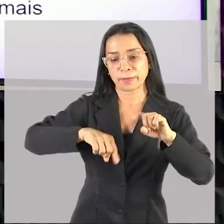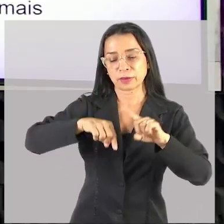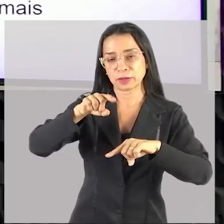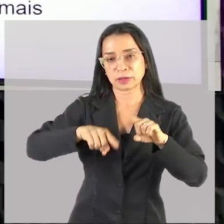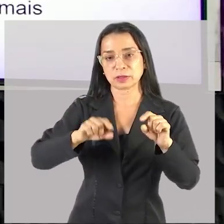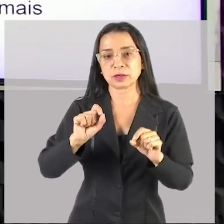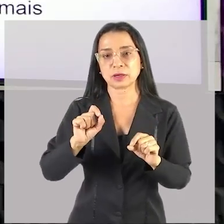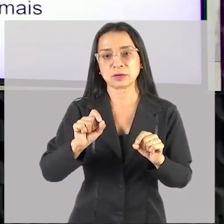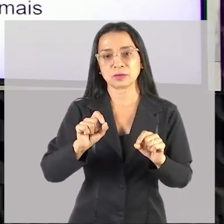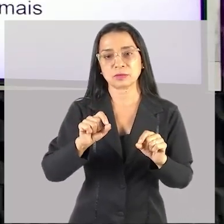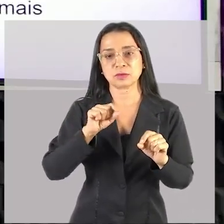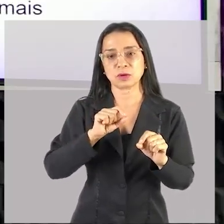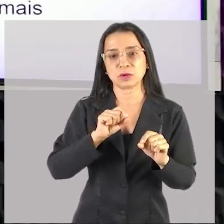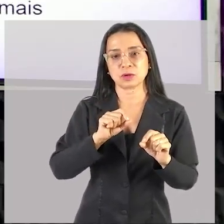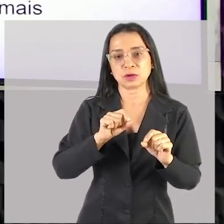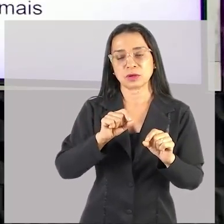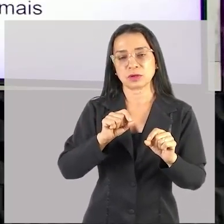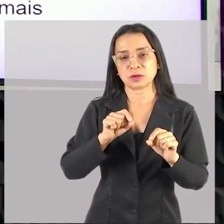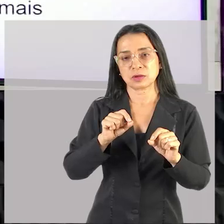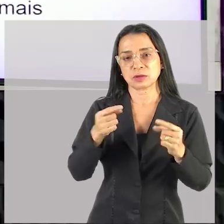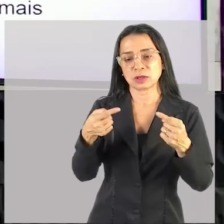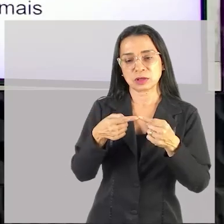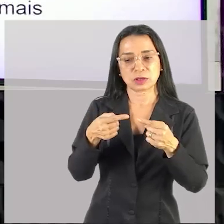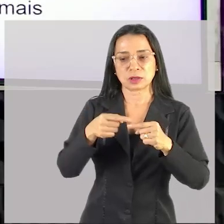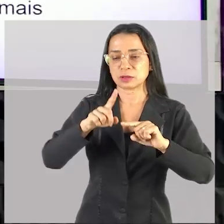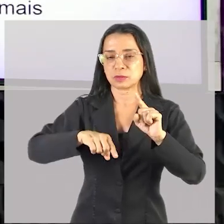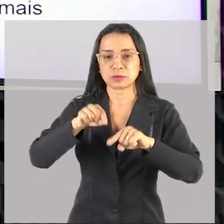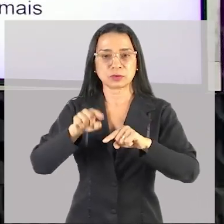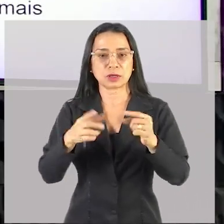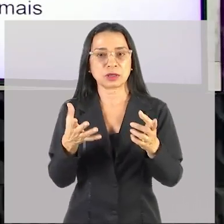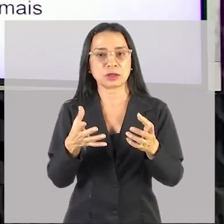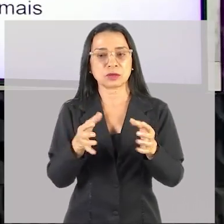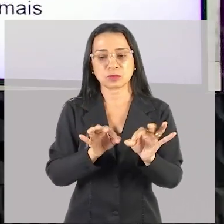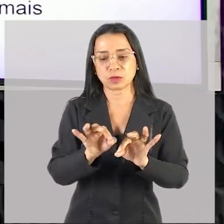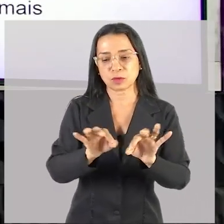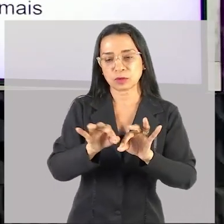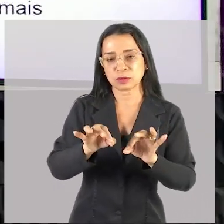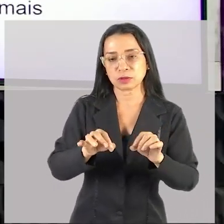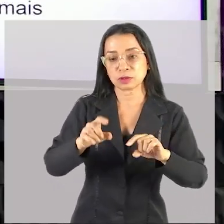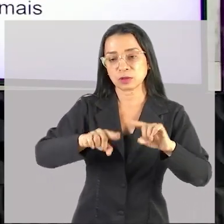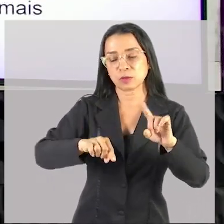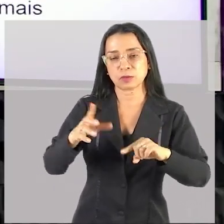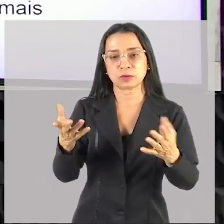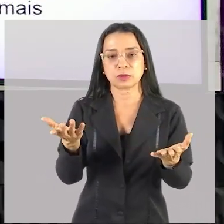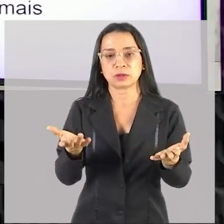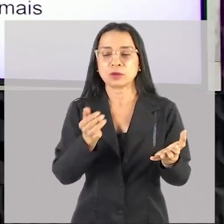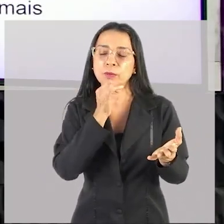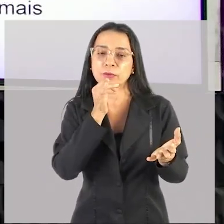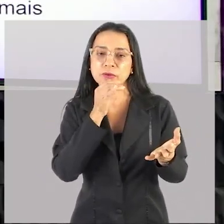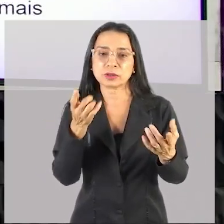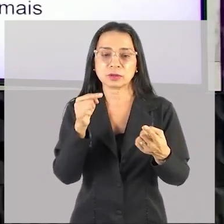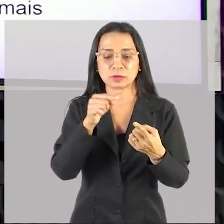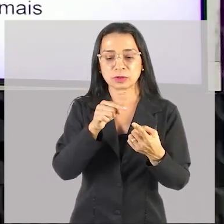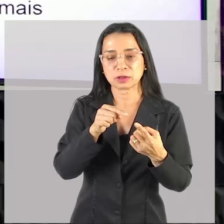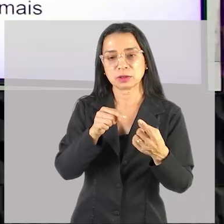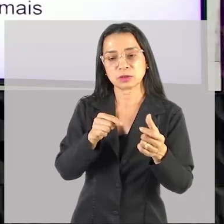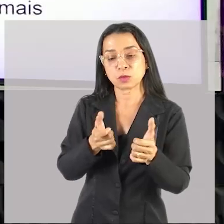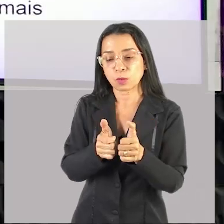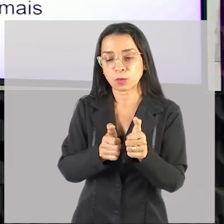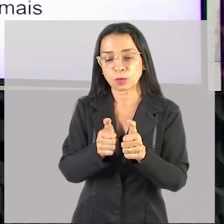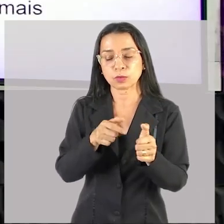material, né? Que é aquilo, tá ligado à matéria, aquilo que constitui, né, o objeto. Por exemplo, a causa material